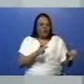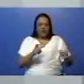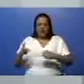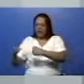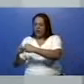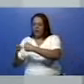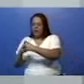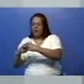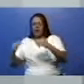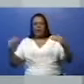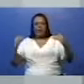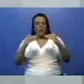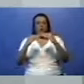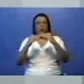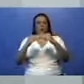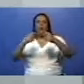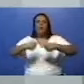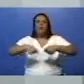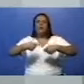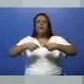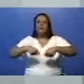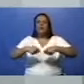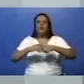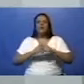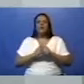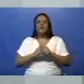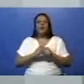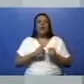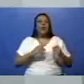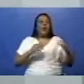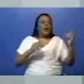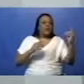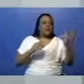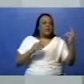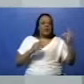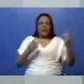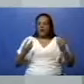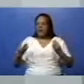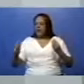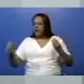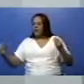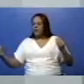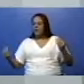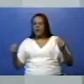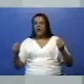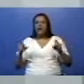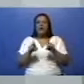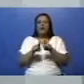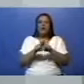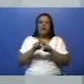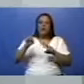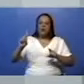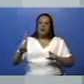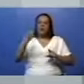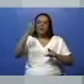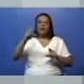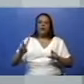do sujeito com o verbo, eles devem combinar entre singular e plural, que é número, e primeira, segunda e terceira pessoa.